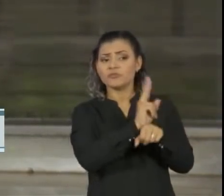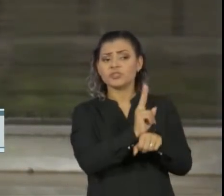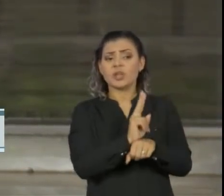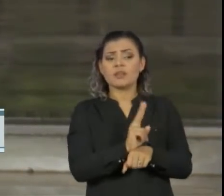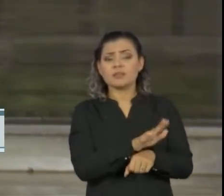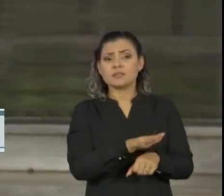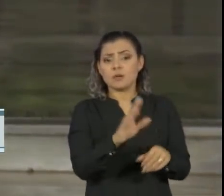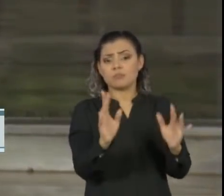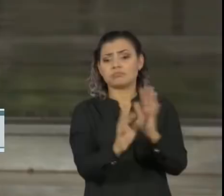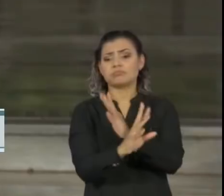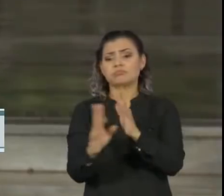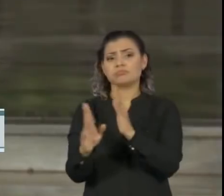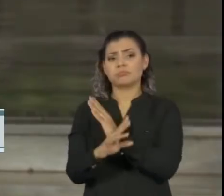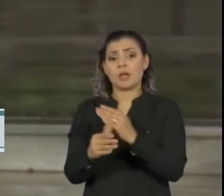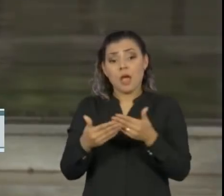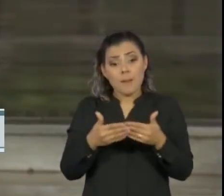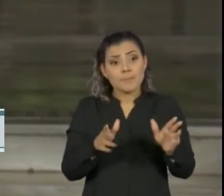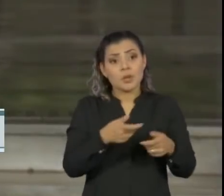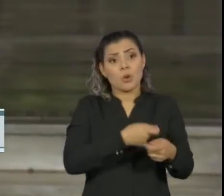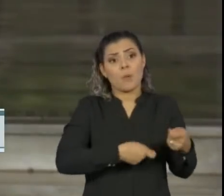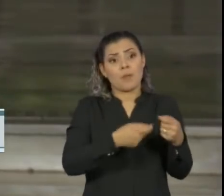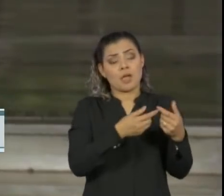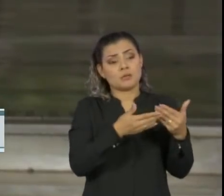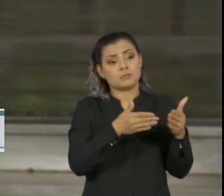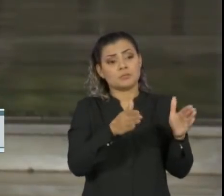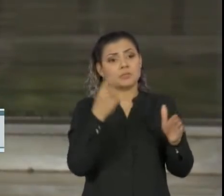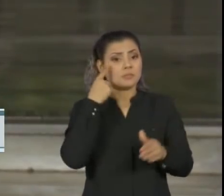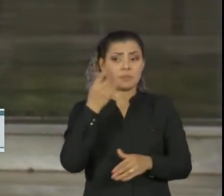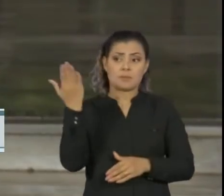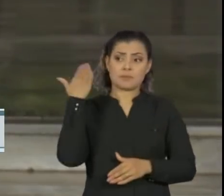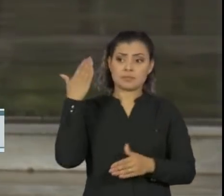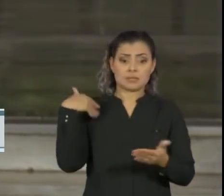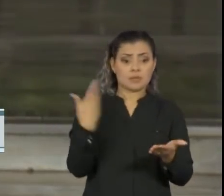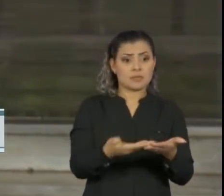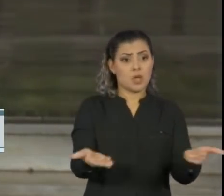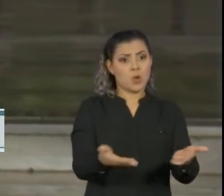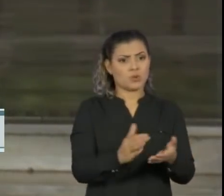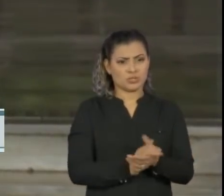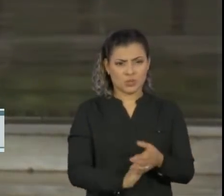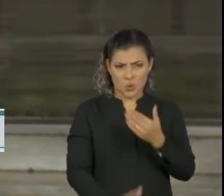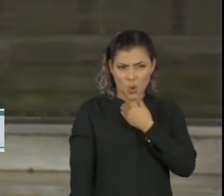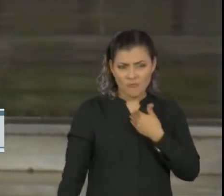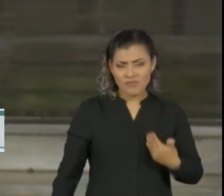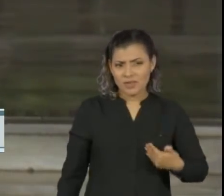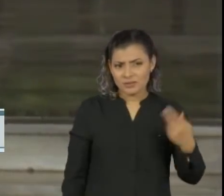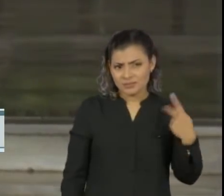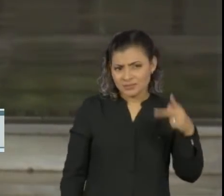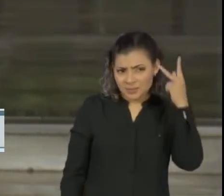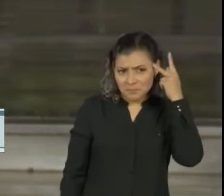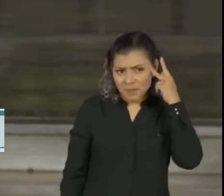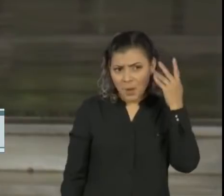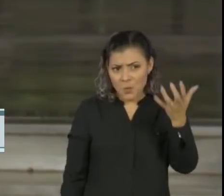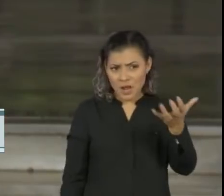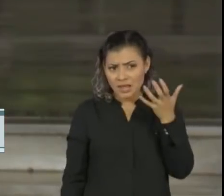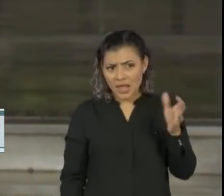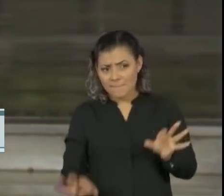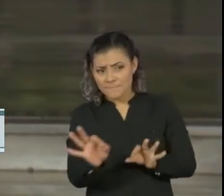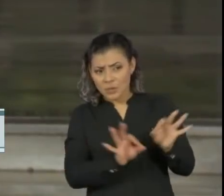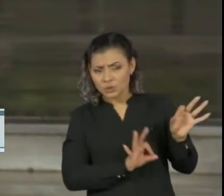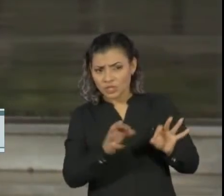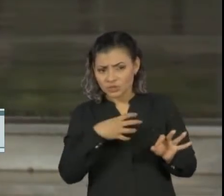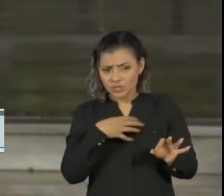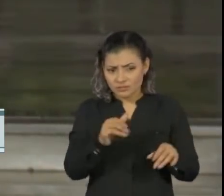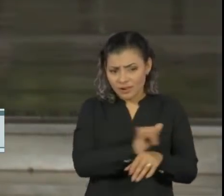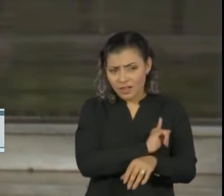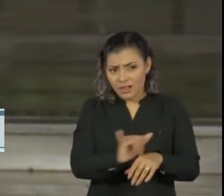dessas aglomerações desde a reabertura do comércio na semana passada, se o governo ele planeja alguma medida